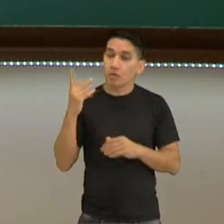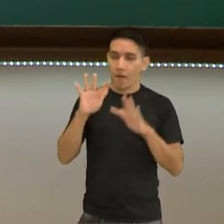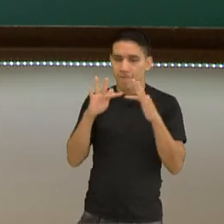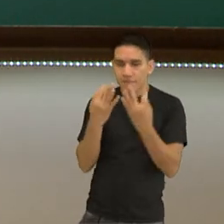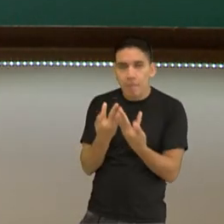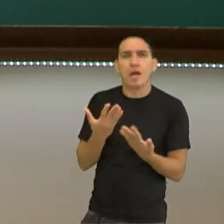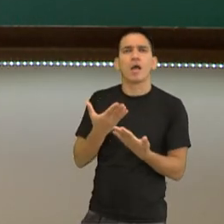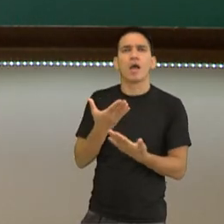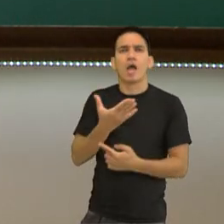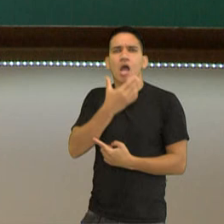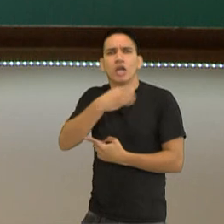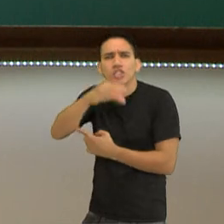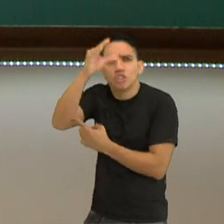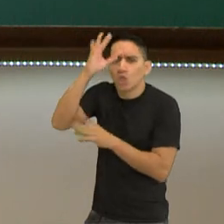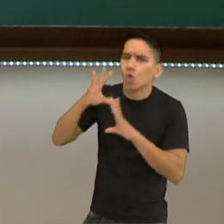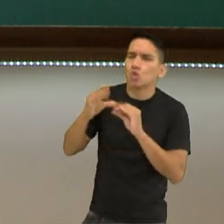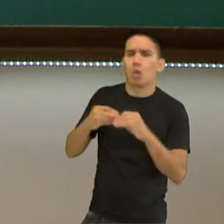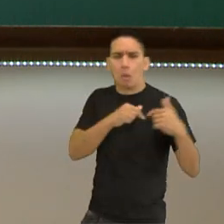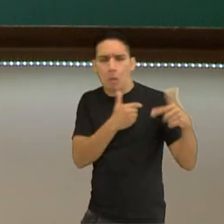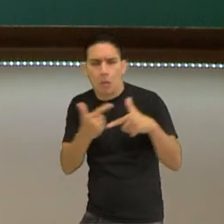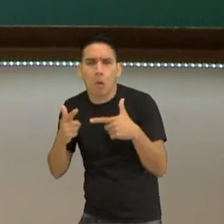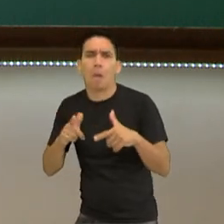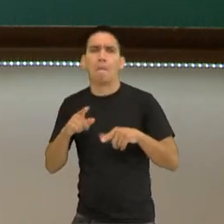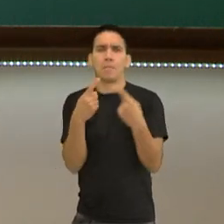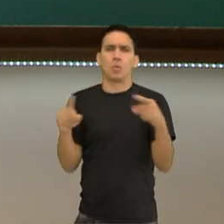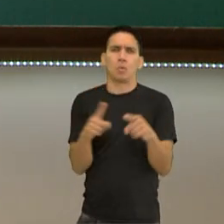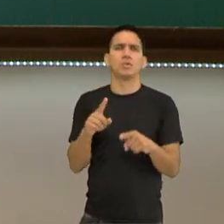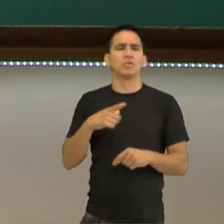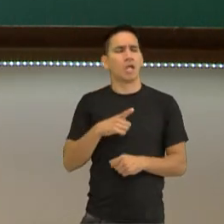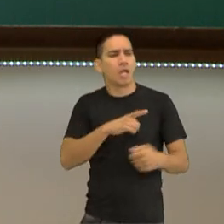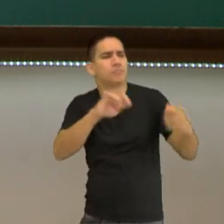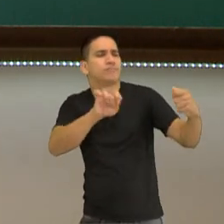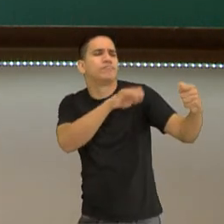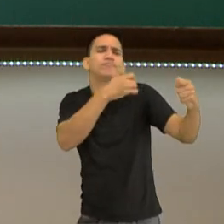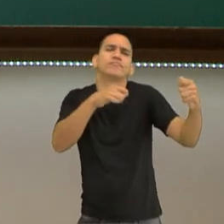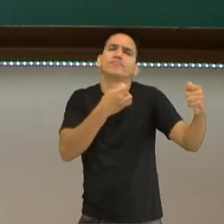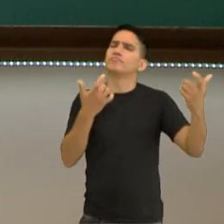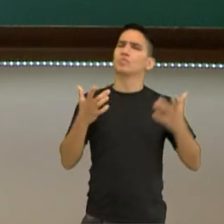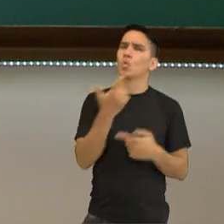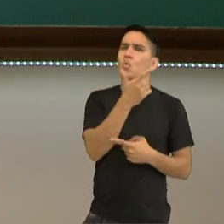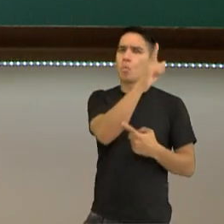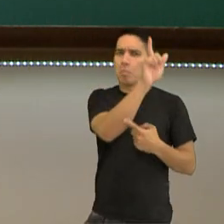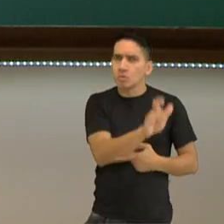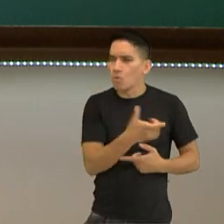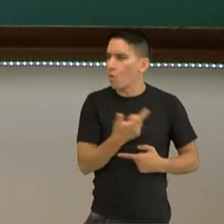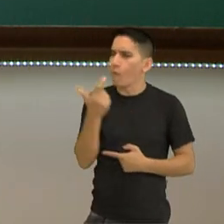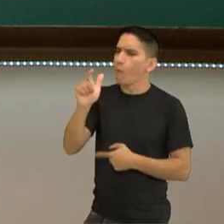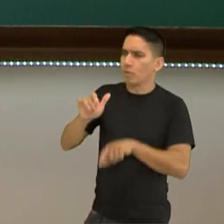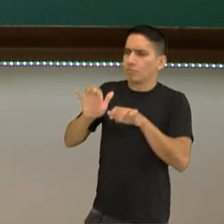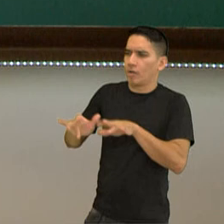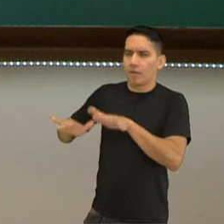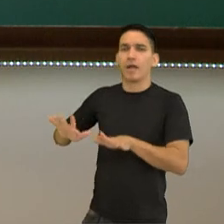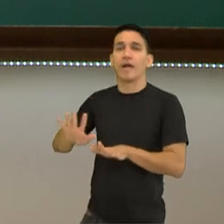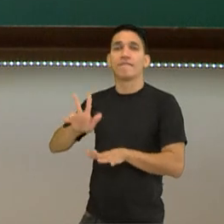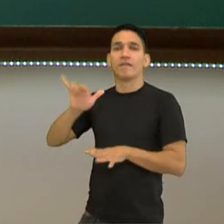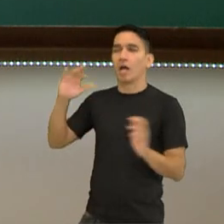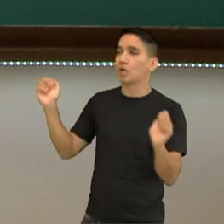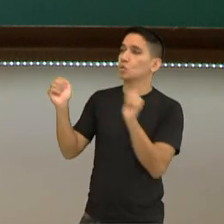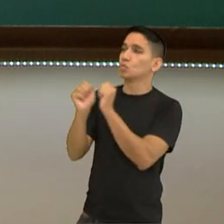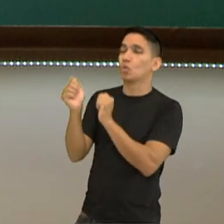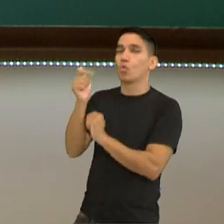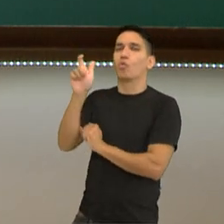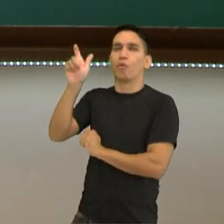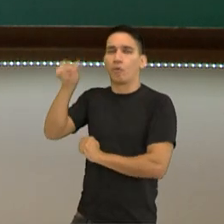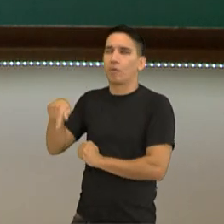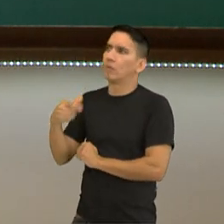tios todos trabalhando com música. Então ele aprendeu violino com um, aprendeu cravo com outro. E ele vai terminar lá com o irmão dele, mais velho, que